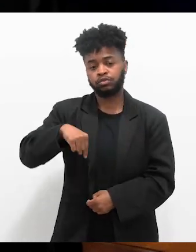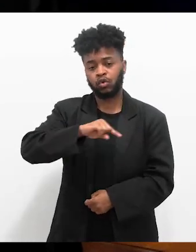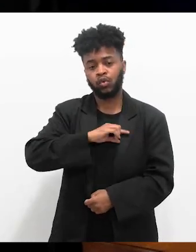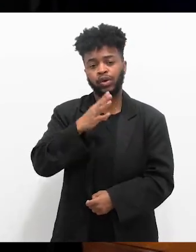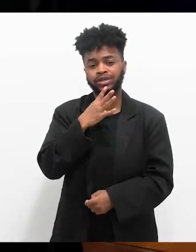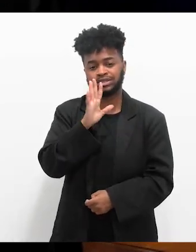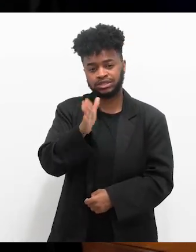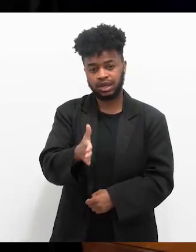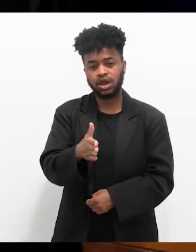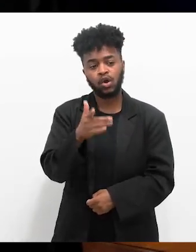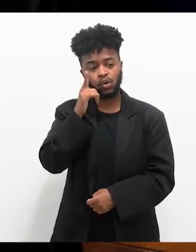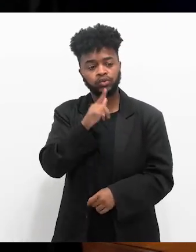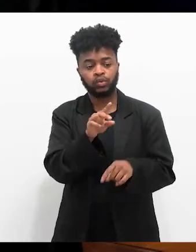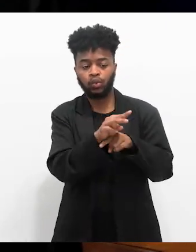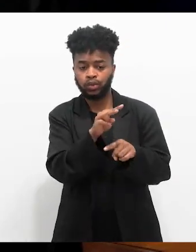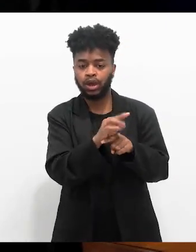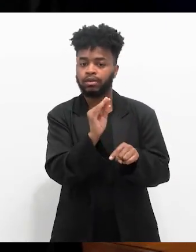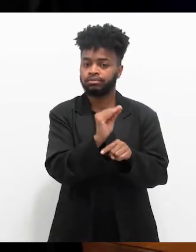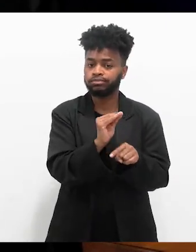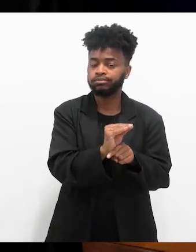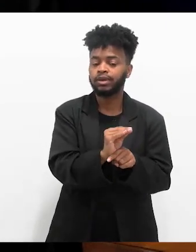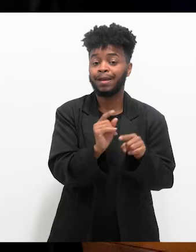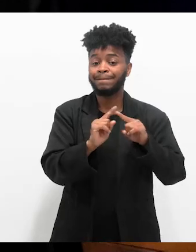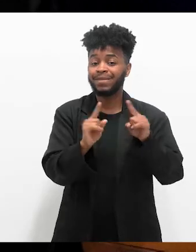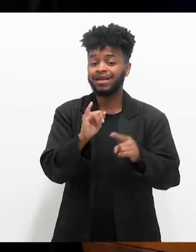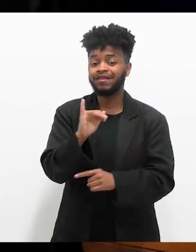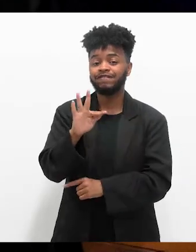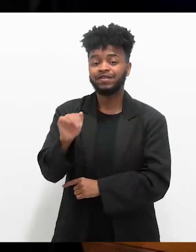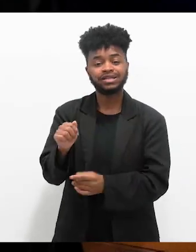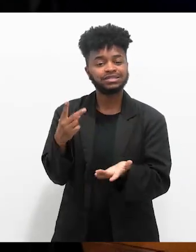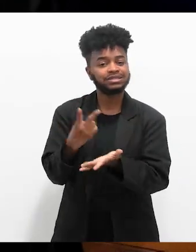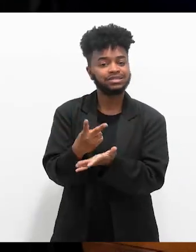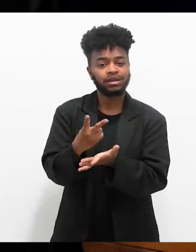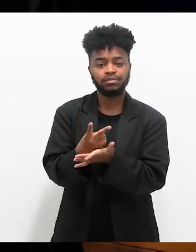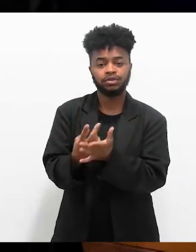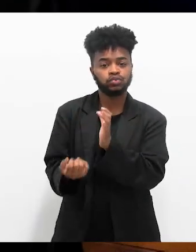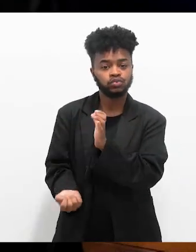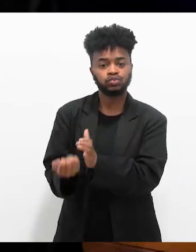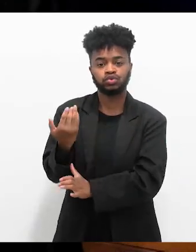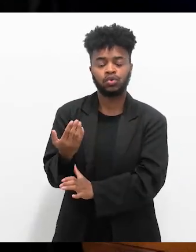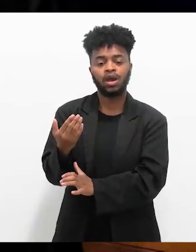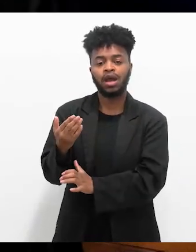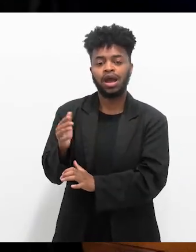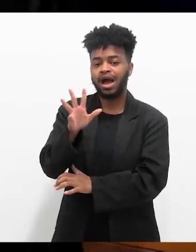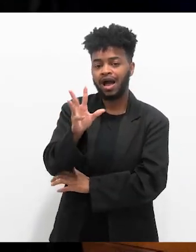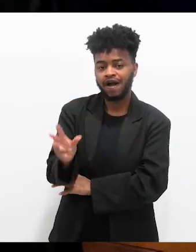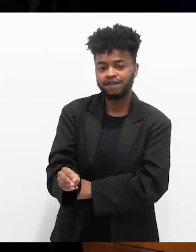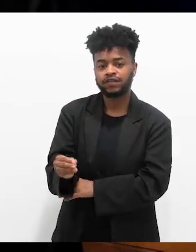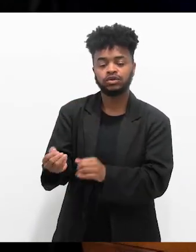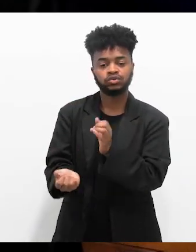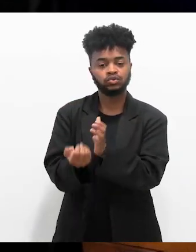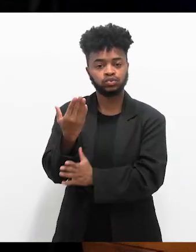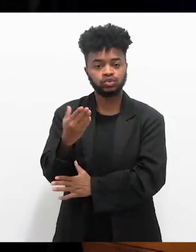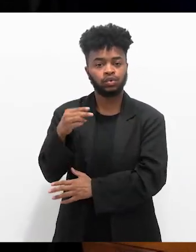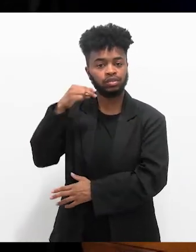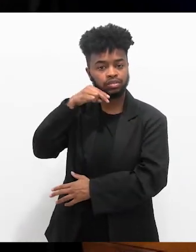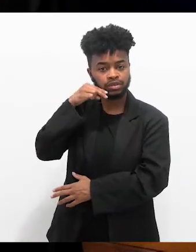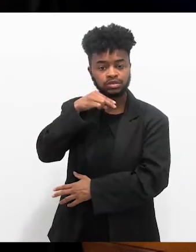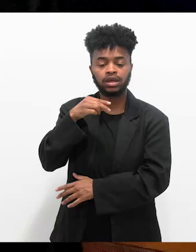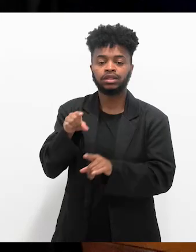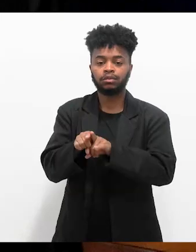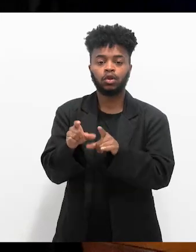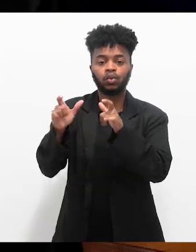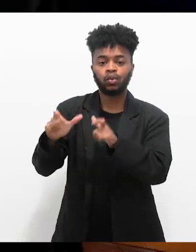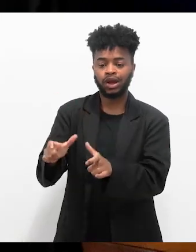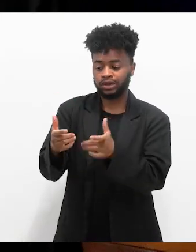muito bem conseguiu ser preservado ali. Mas o Ifá é sempre africano, é sempre nigeriano, ou seja, a terra natal é Ilha Ifé, como todos